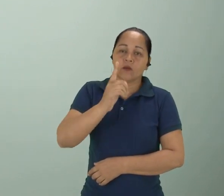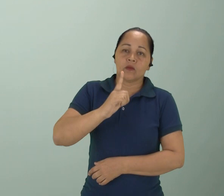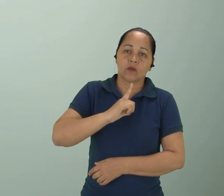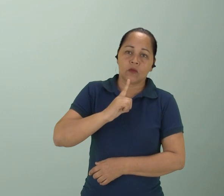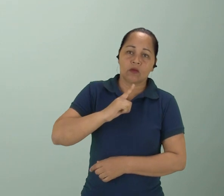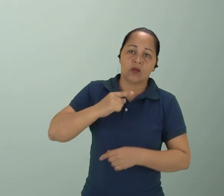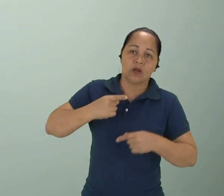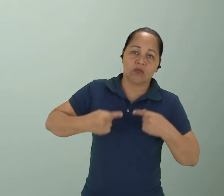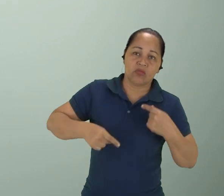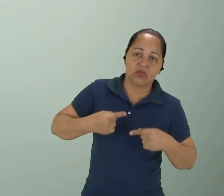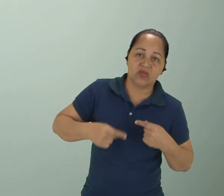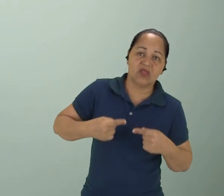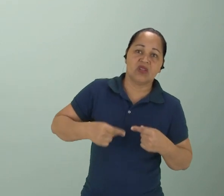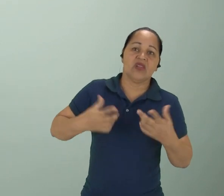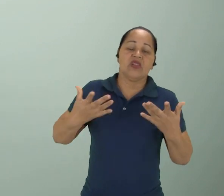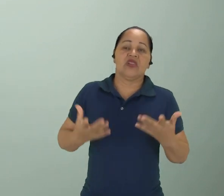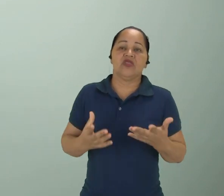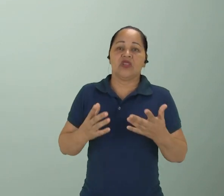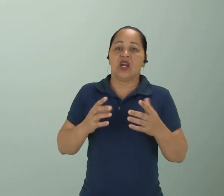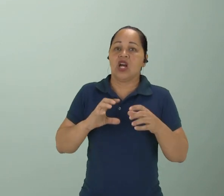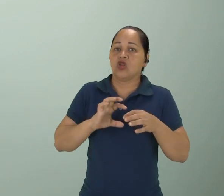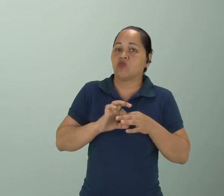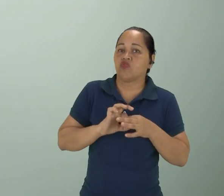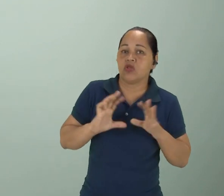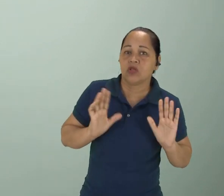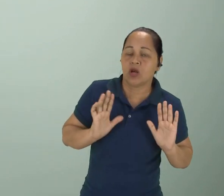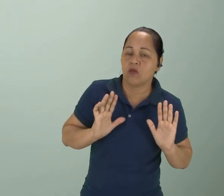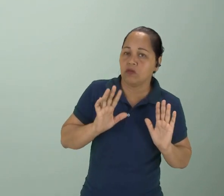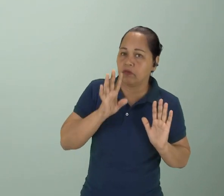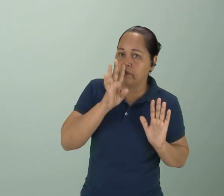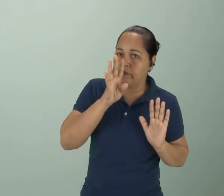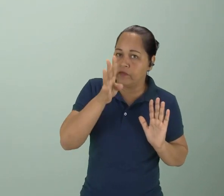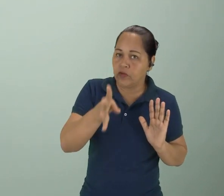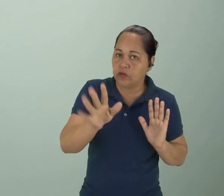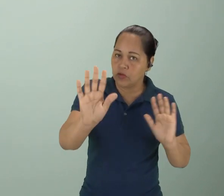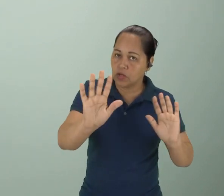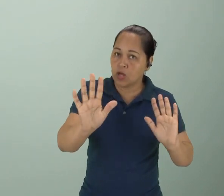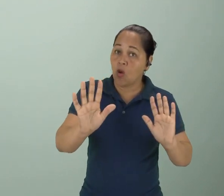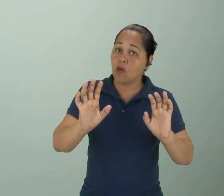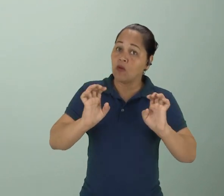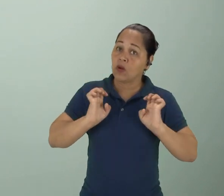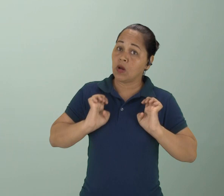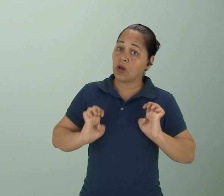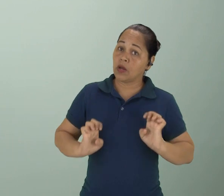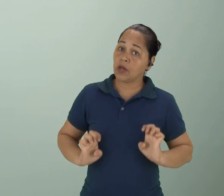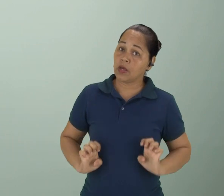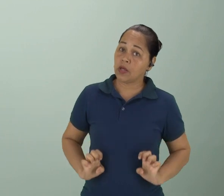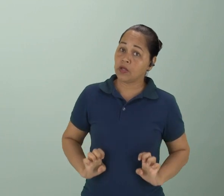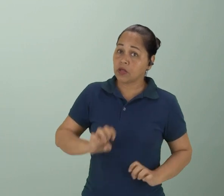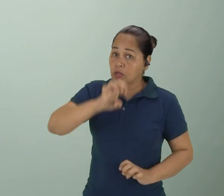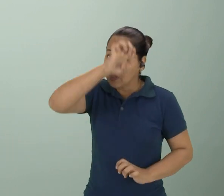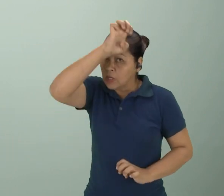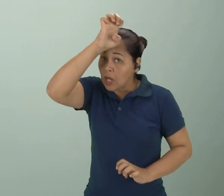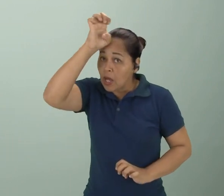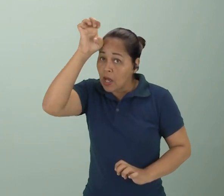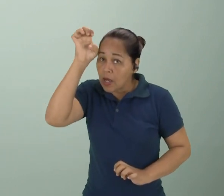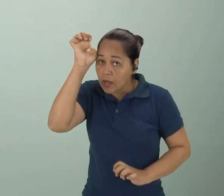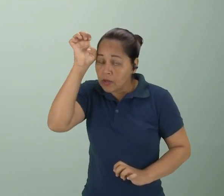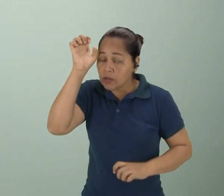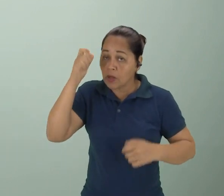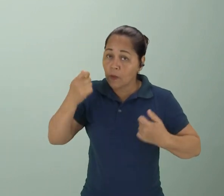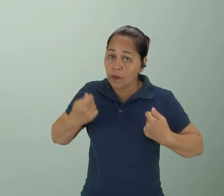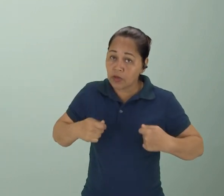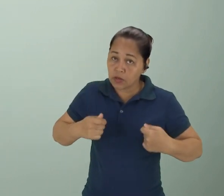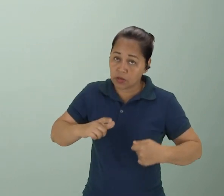muita politização durante a pandemia não vamos julgar vamos manter a ética tá vendo ética são vamos